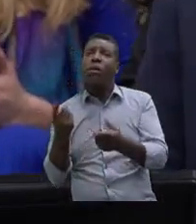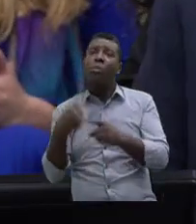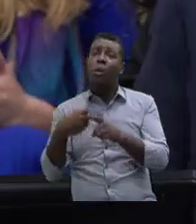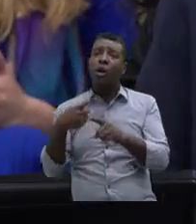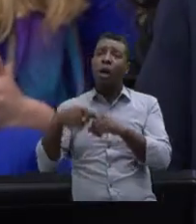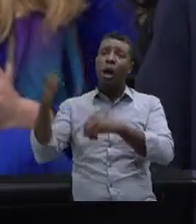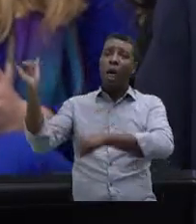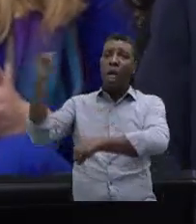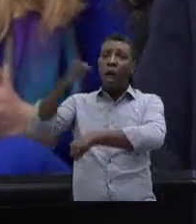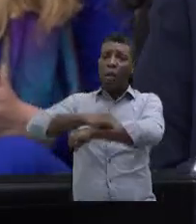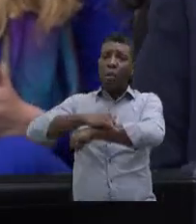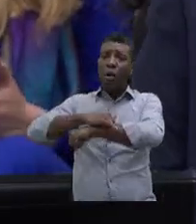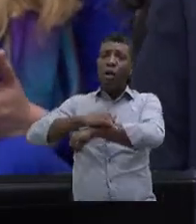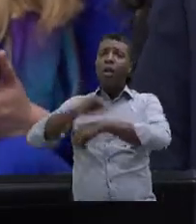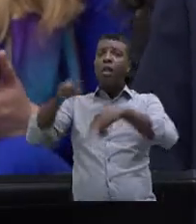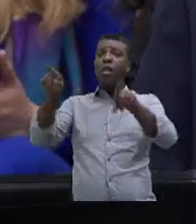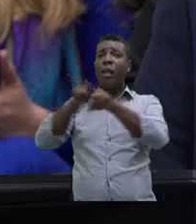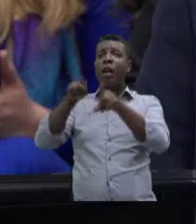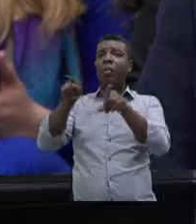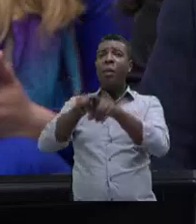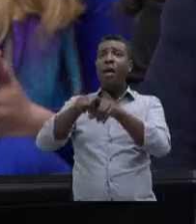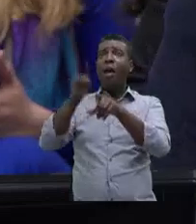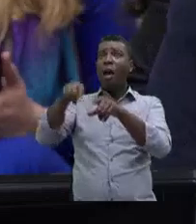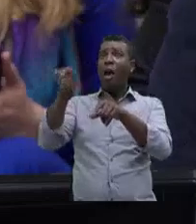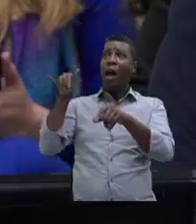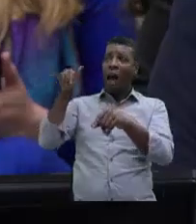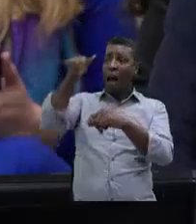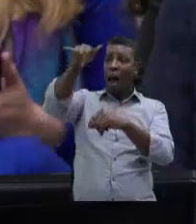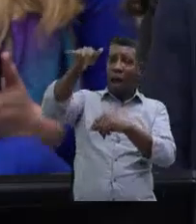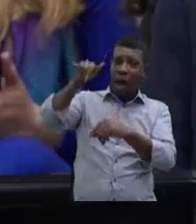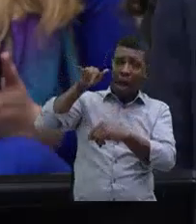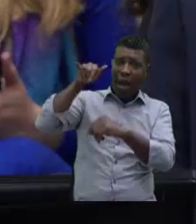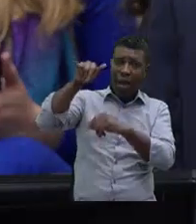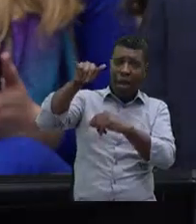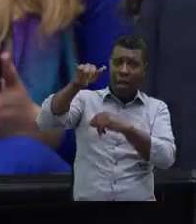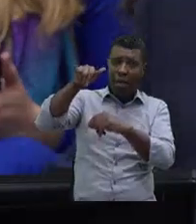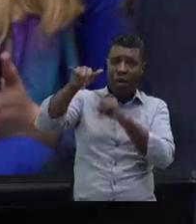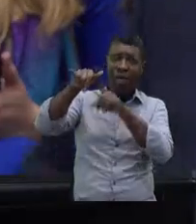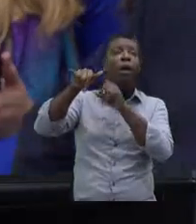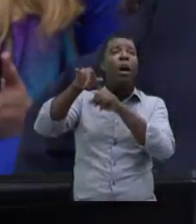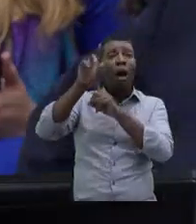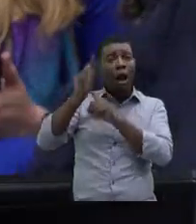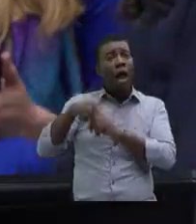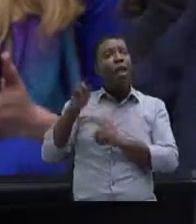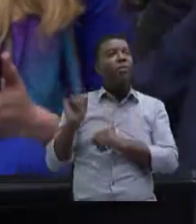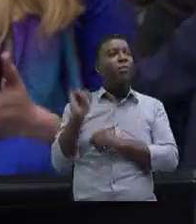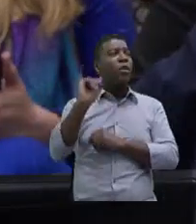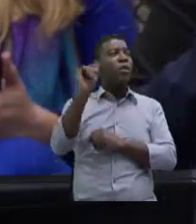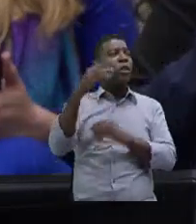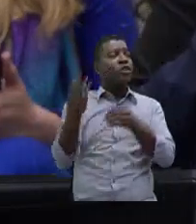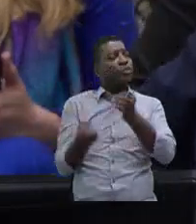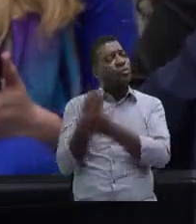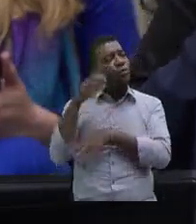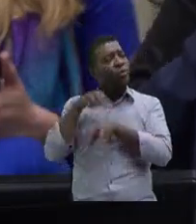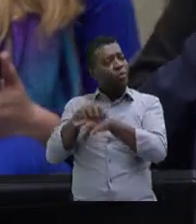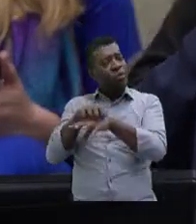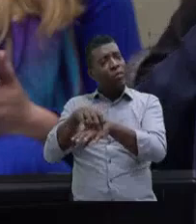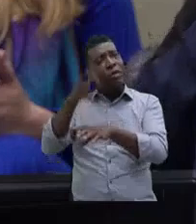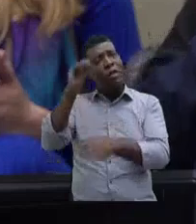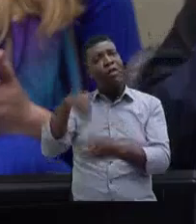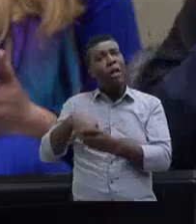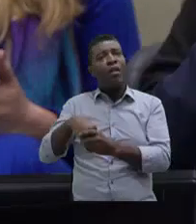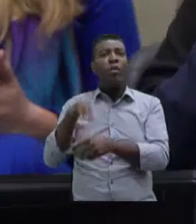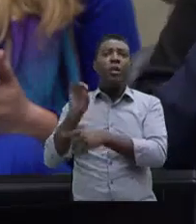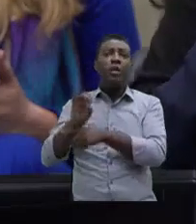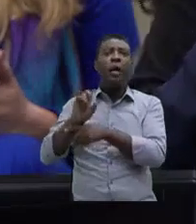também, o modal aéreo também, como todos os outros, é fator de geração de turismo em nosso Estado.